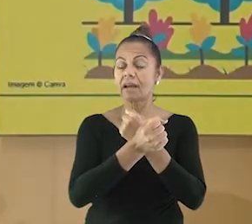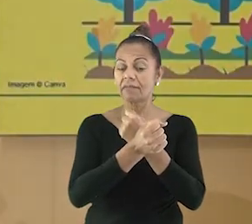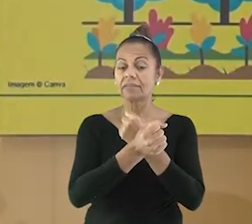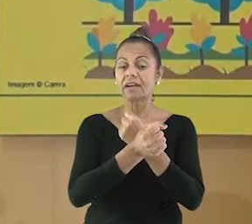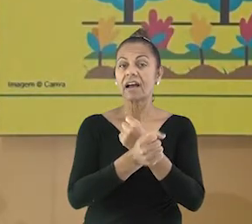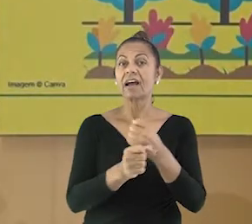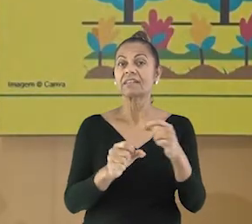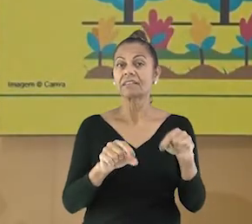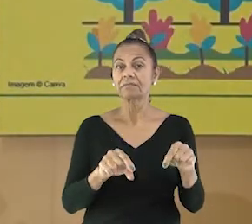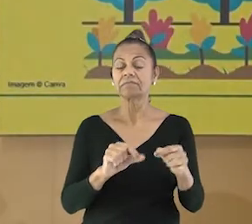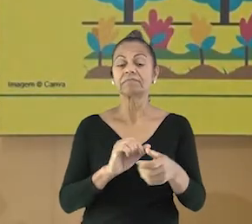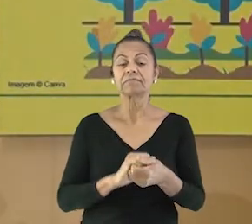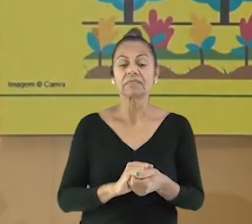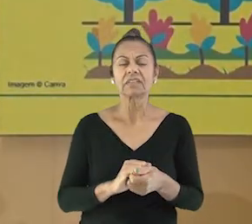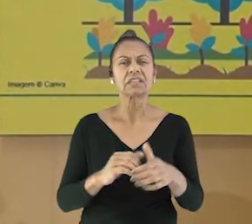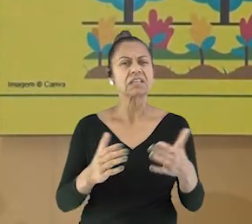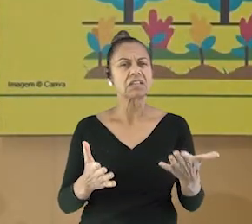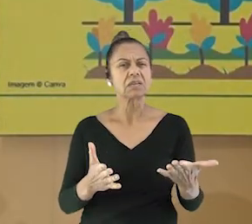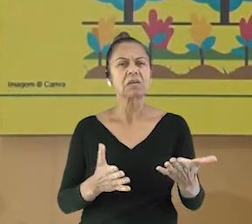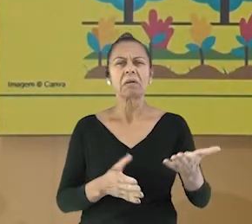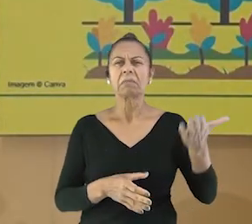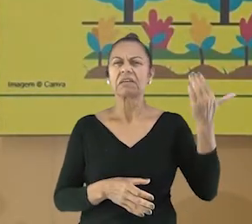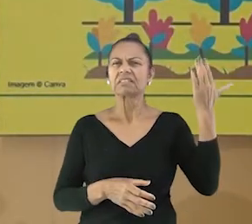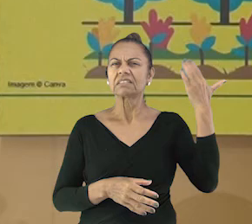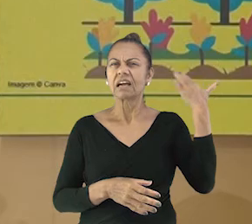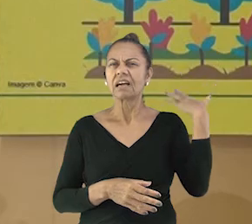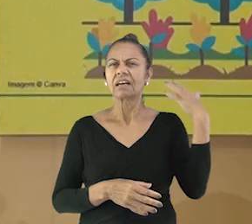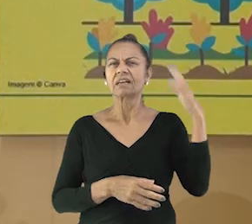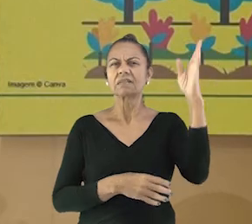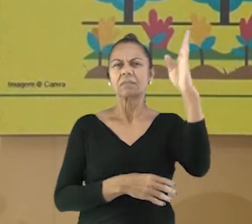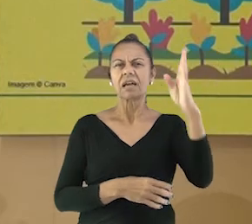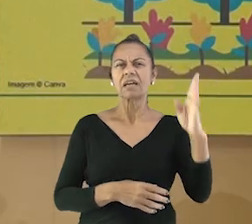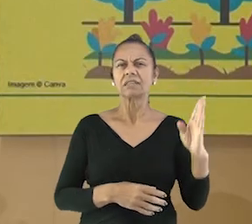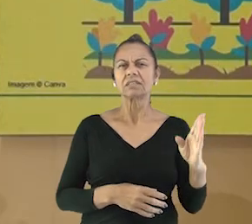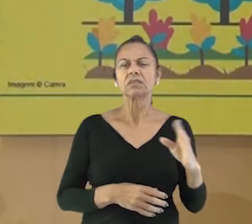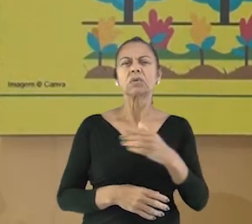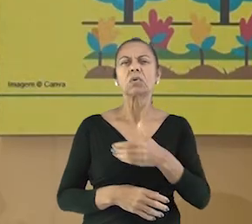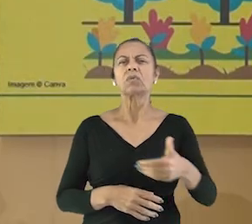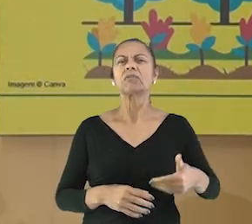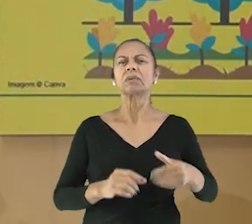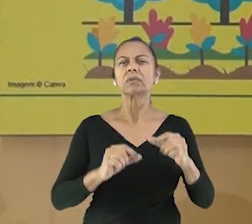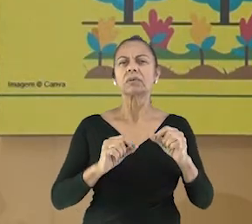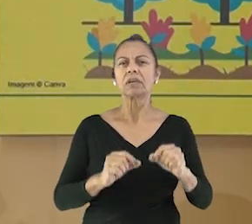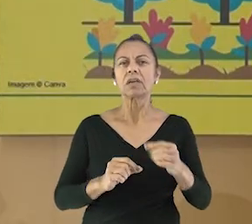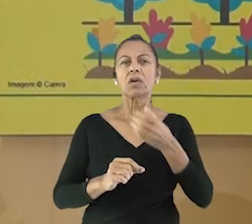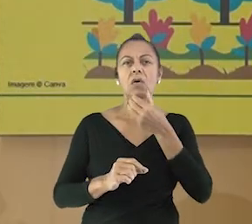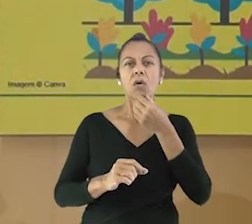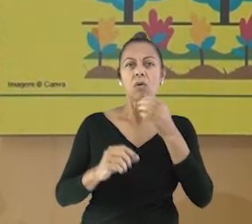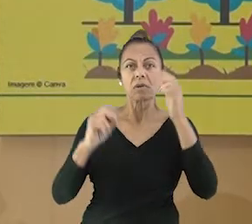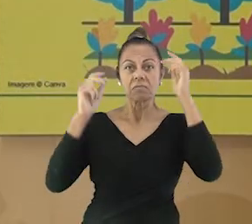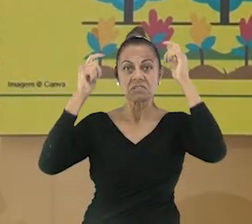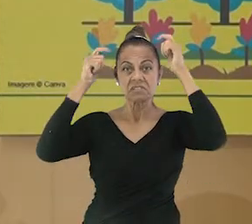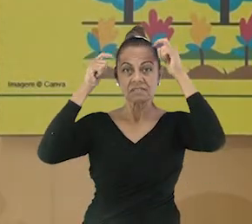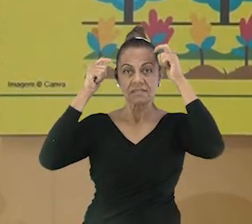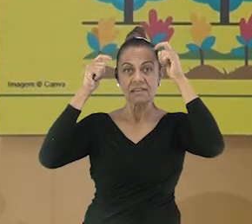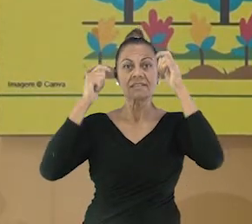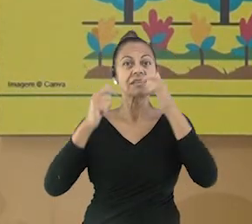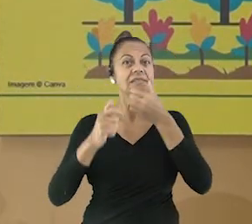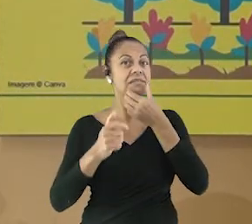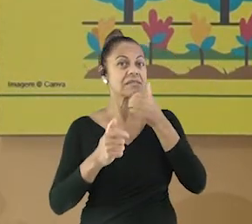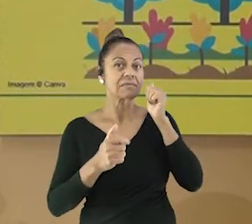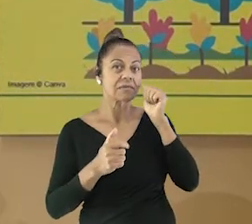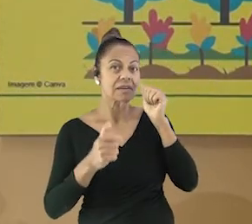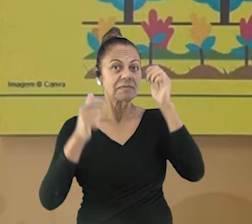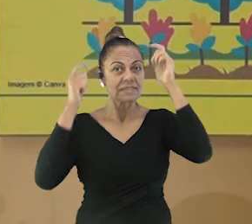o Brasil era comandado por príncipes e princesas, e depois de um tempo vivendo no Brasil, eles incentivaram a vinda